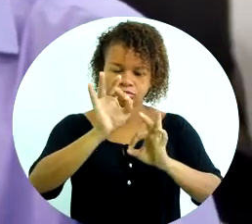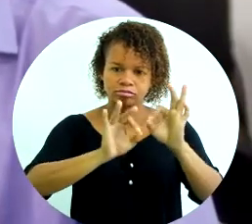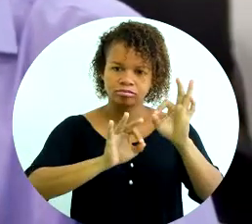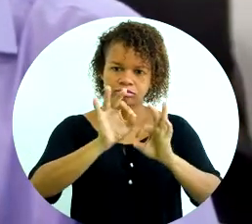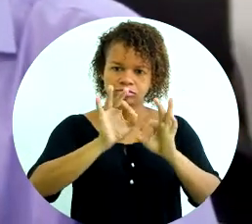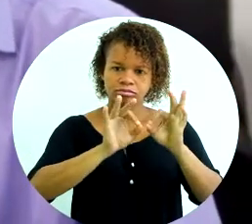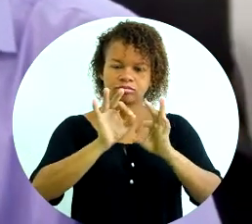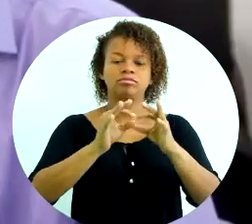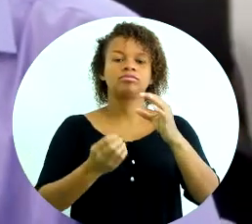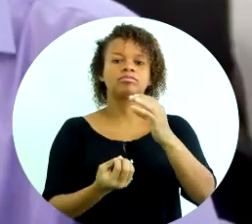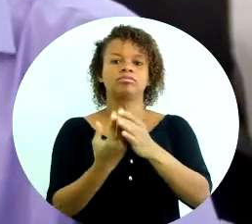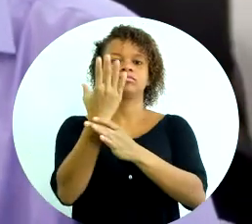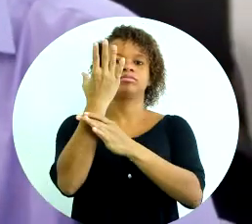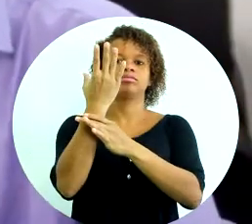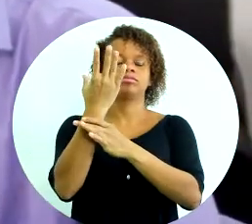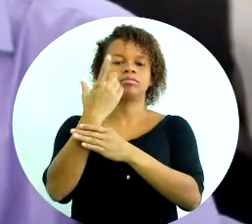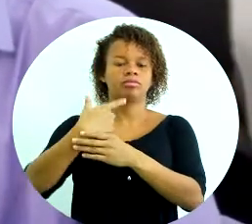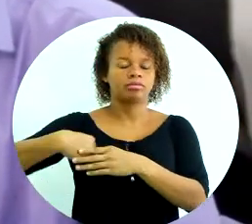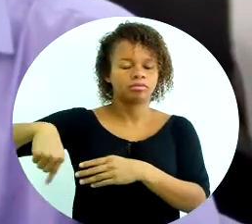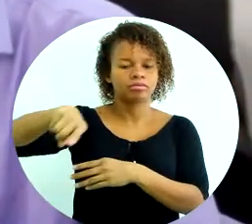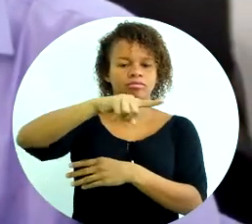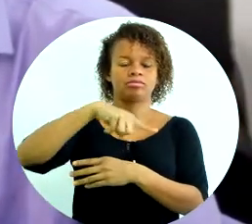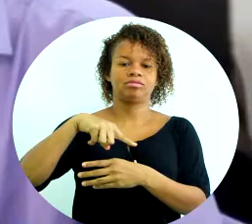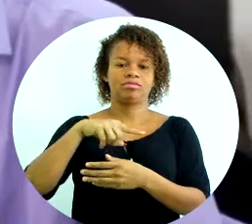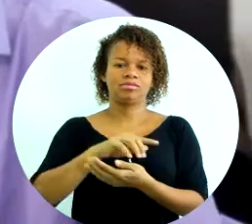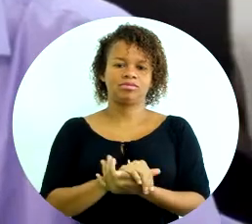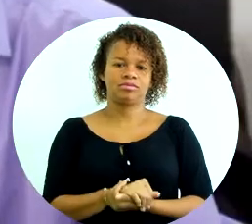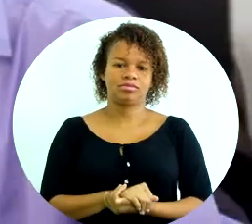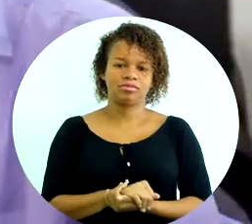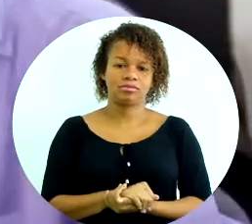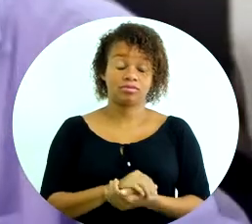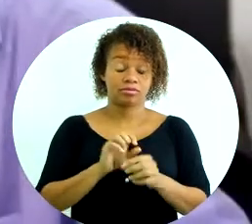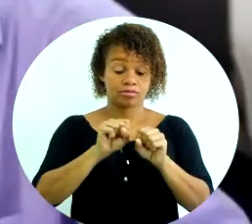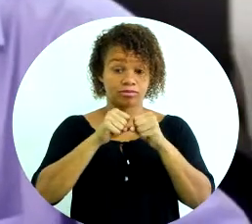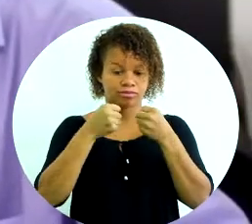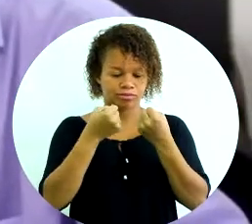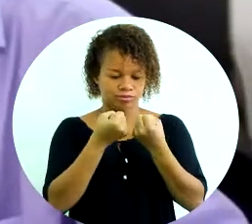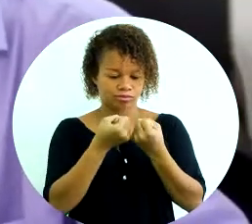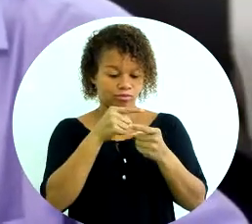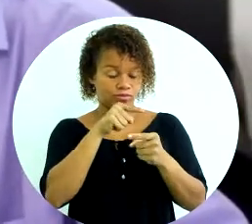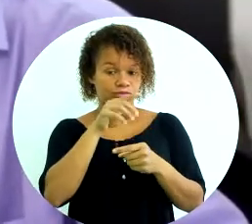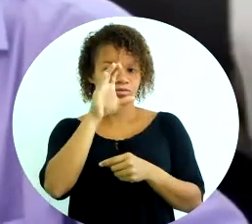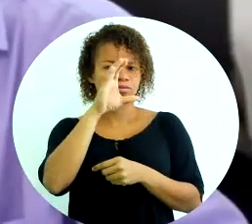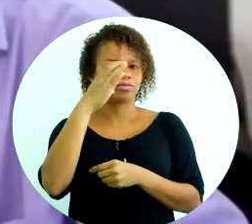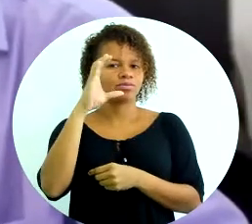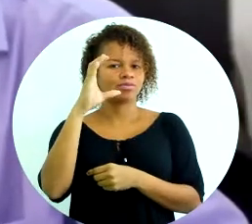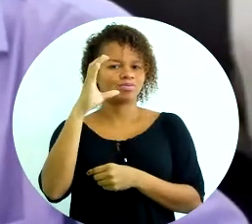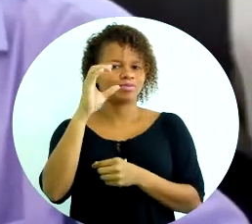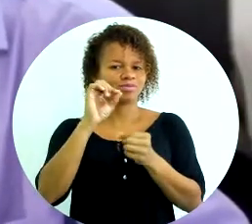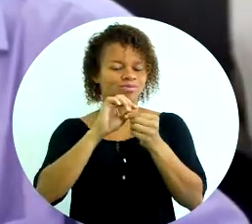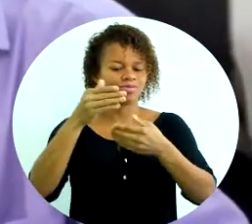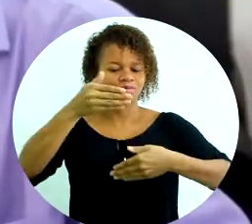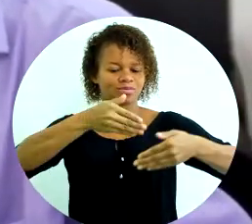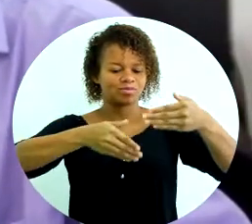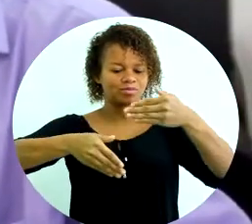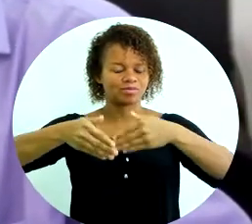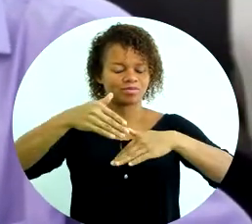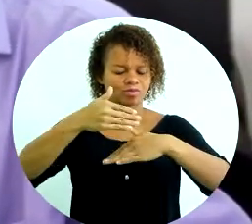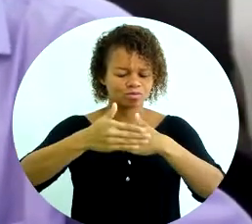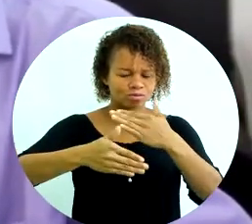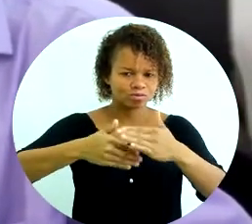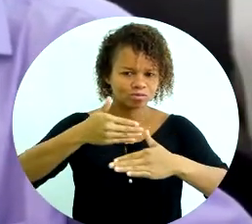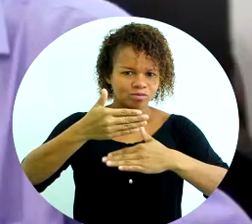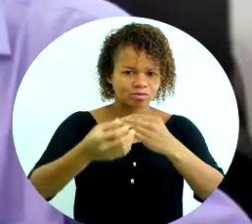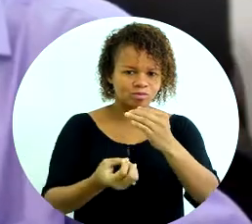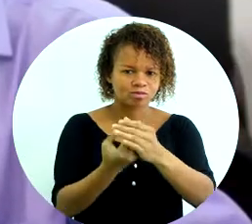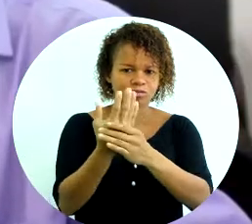de elaboração, construção e consolidação. A sociologia, como ciência, ela faz parte